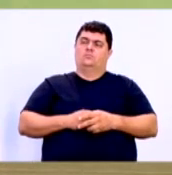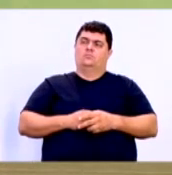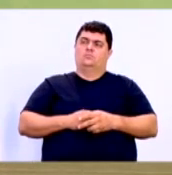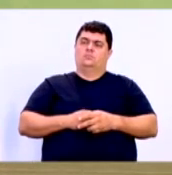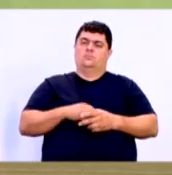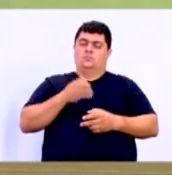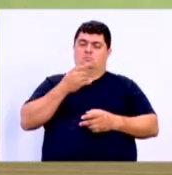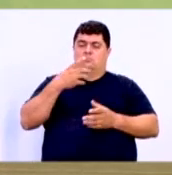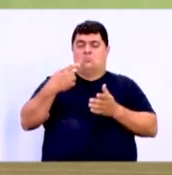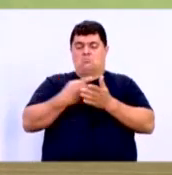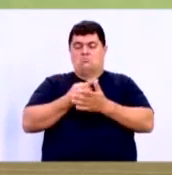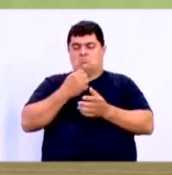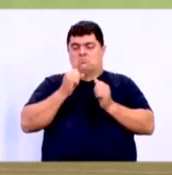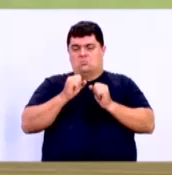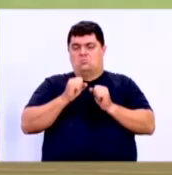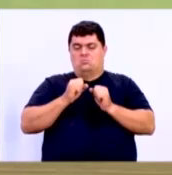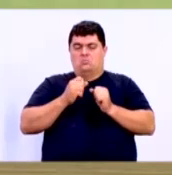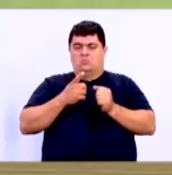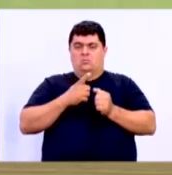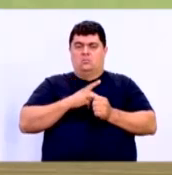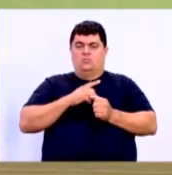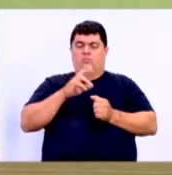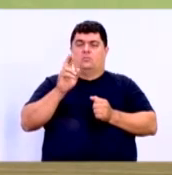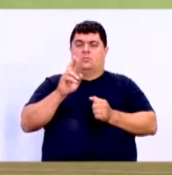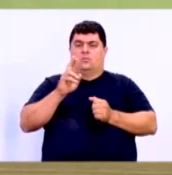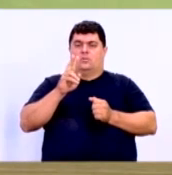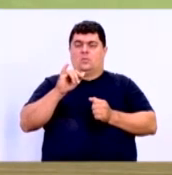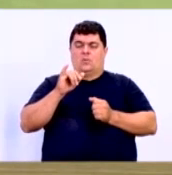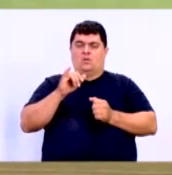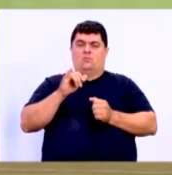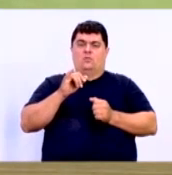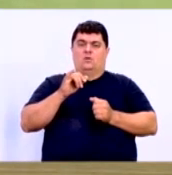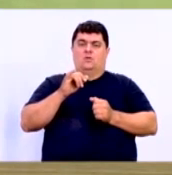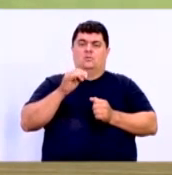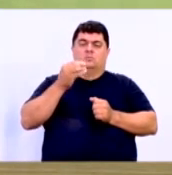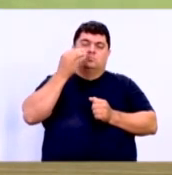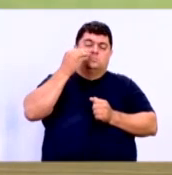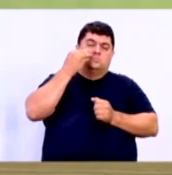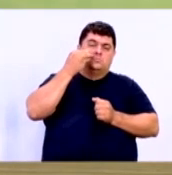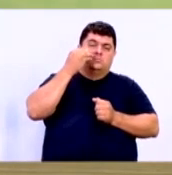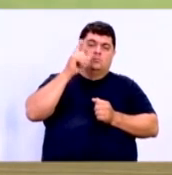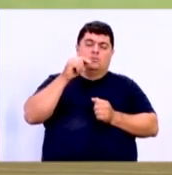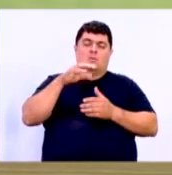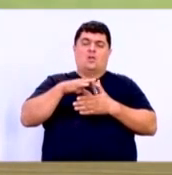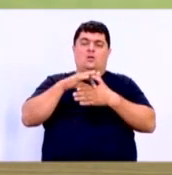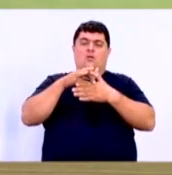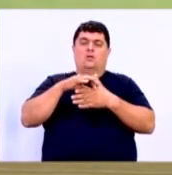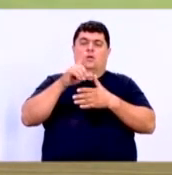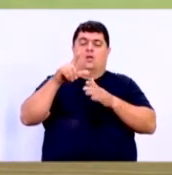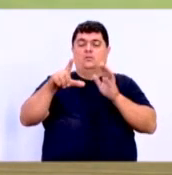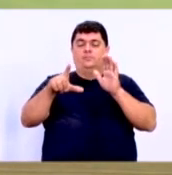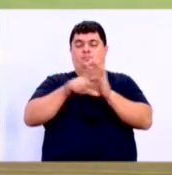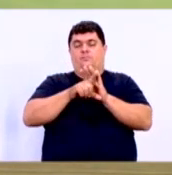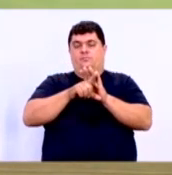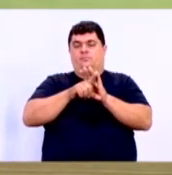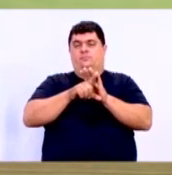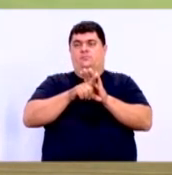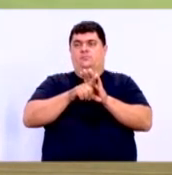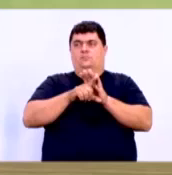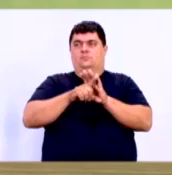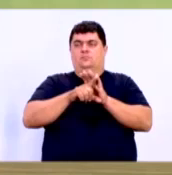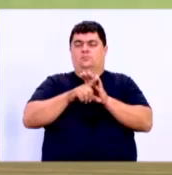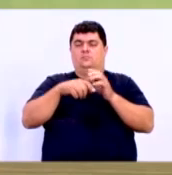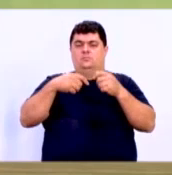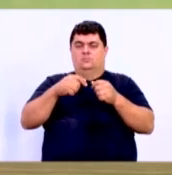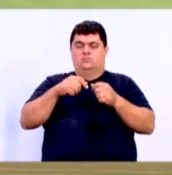Pergunta muito interessante, professor. Quem vai definir essa questão, principalmente, é a legislação tributária, né? Você